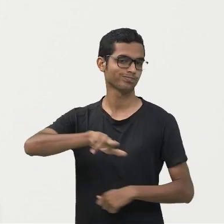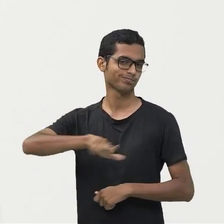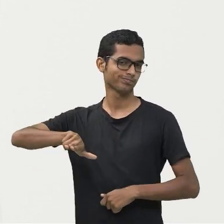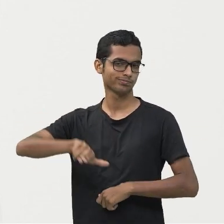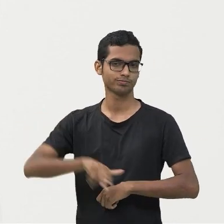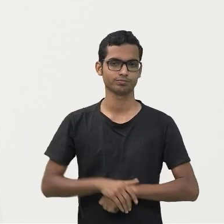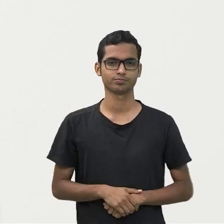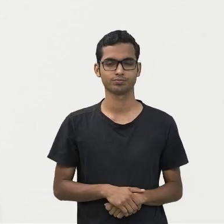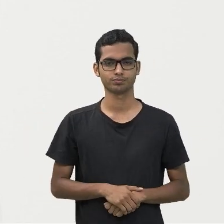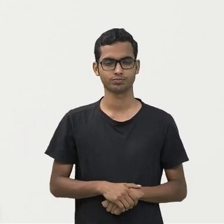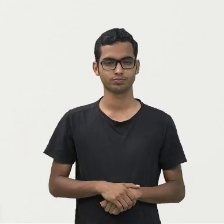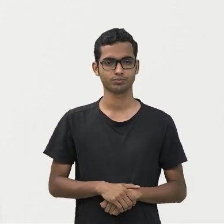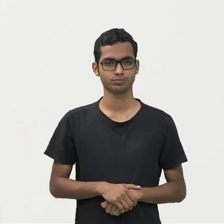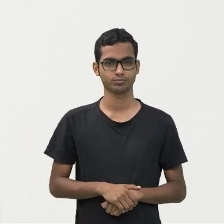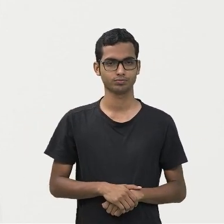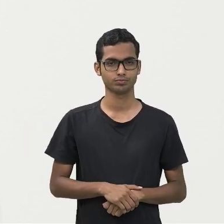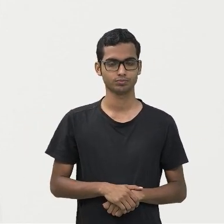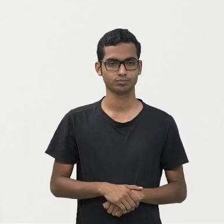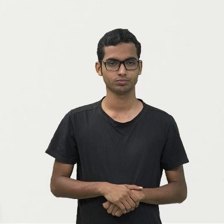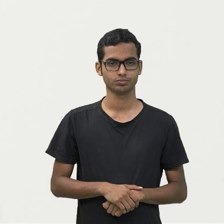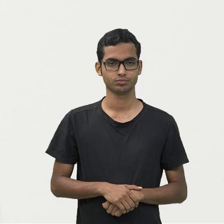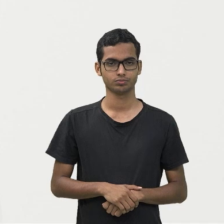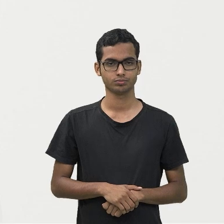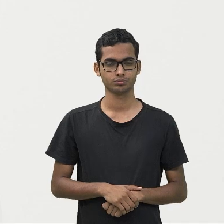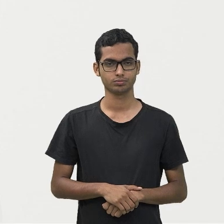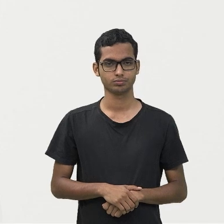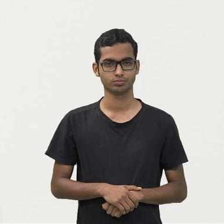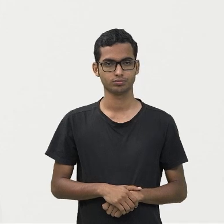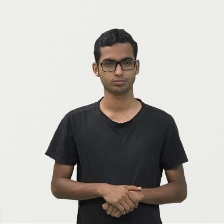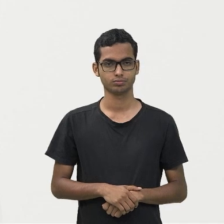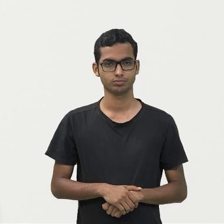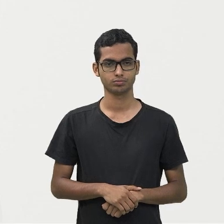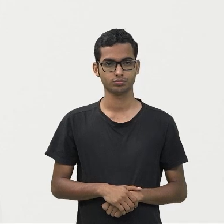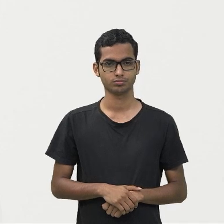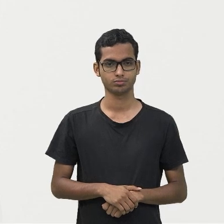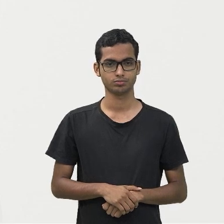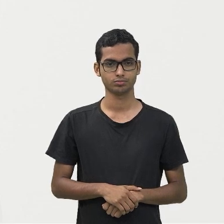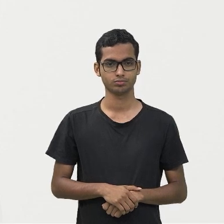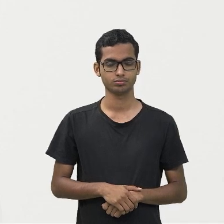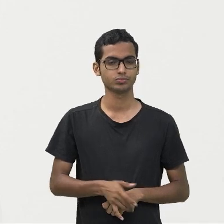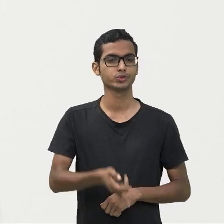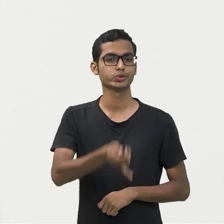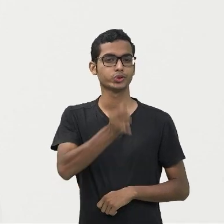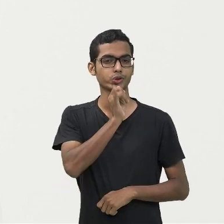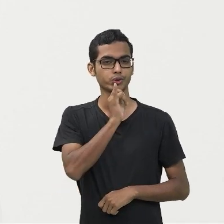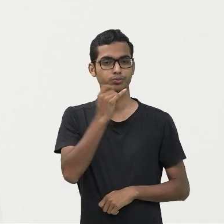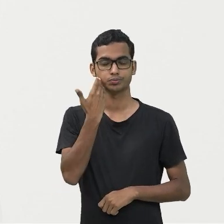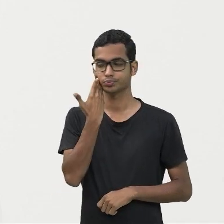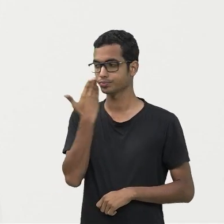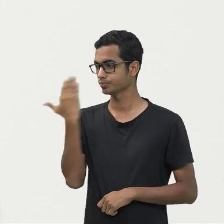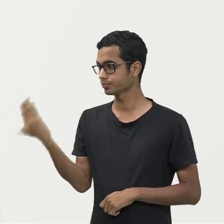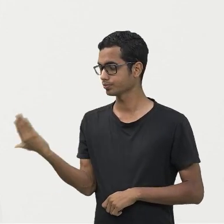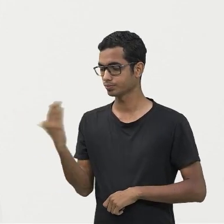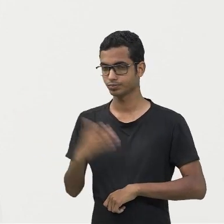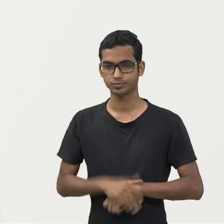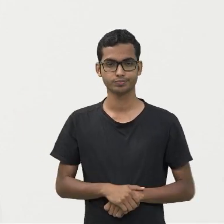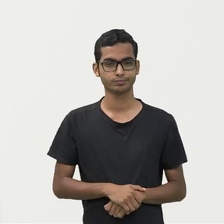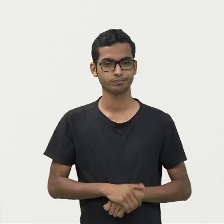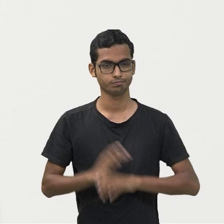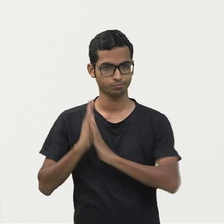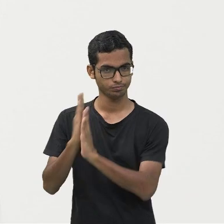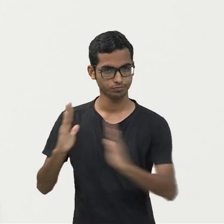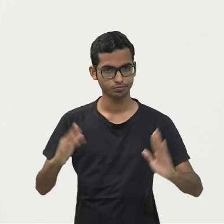seus elementos, ok? Vamos lá, exemplo. Exemplo de